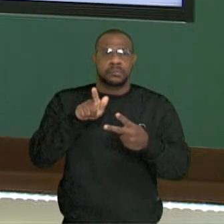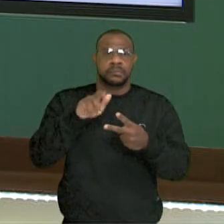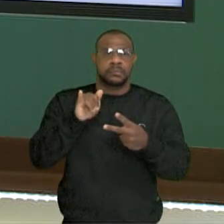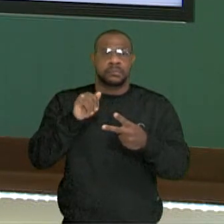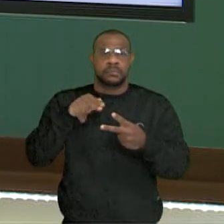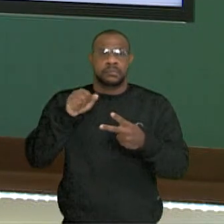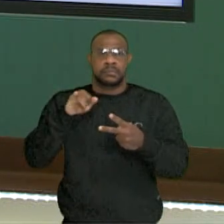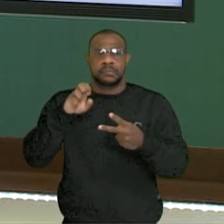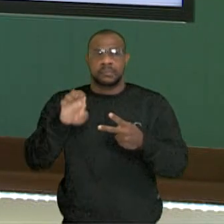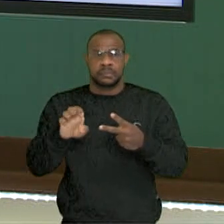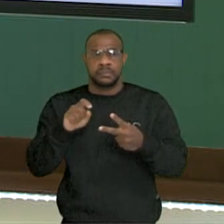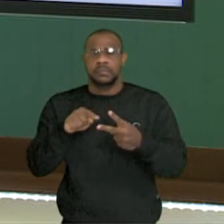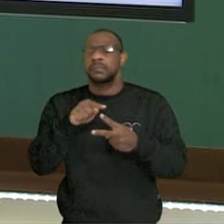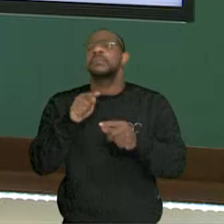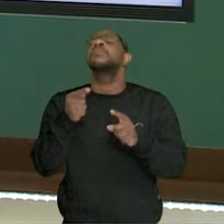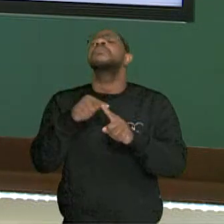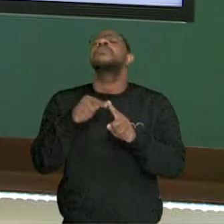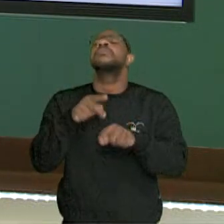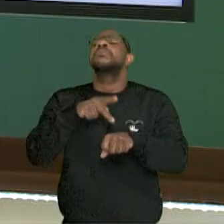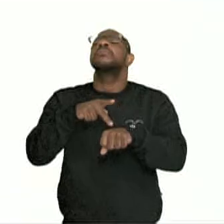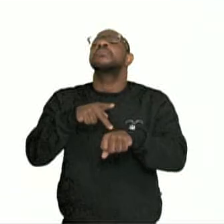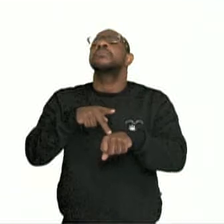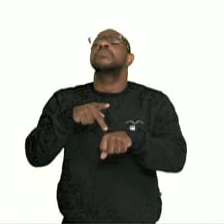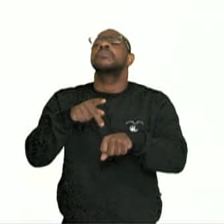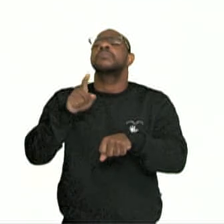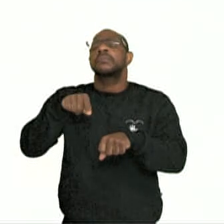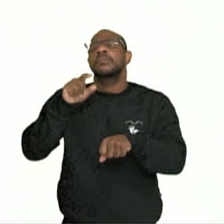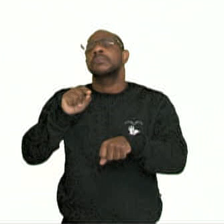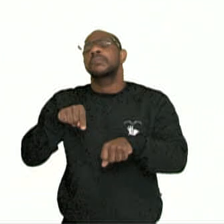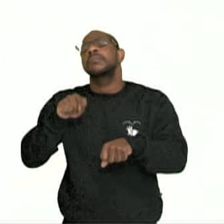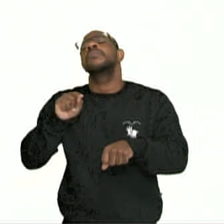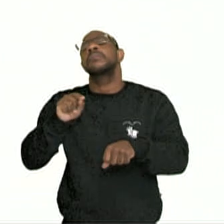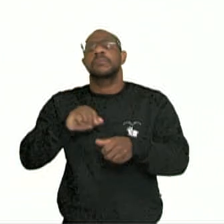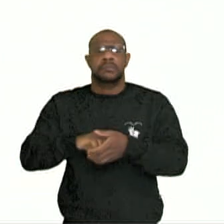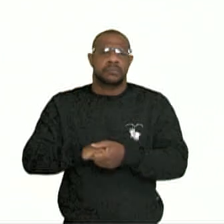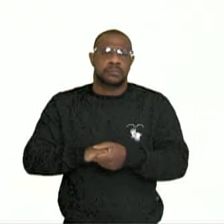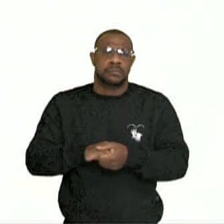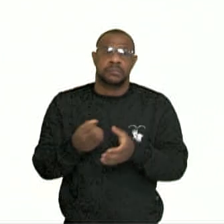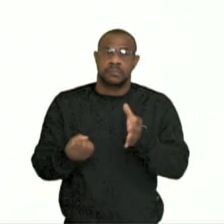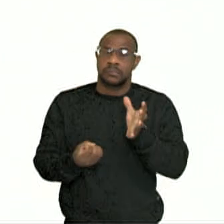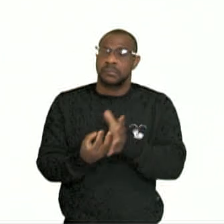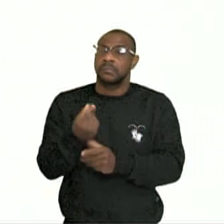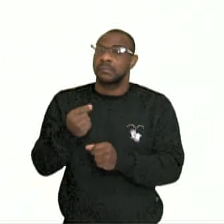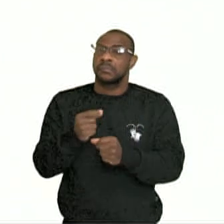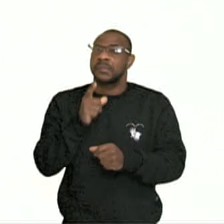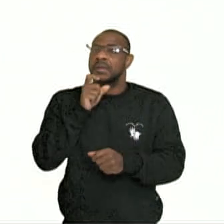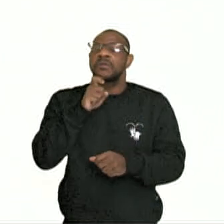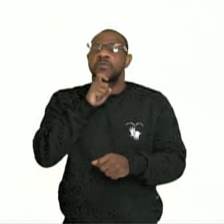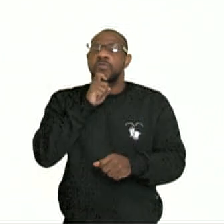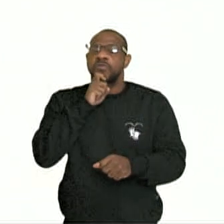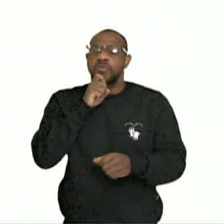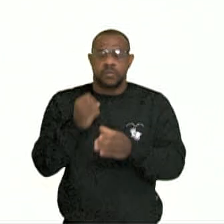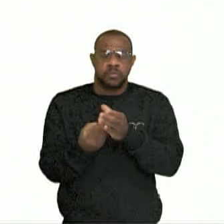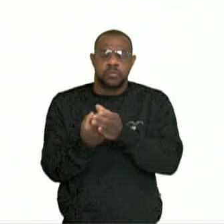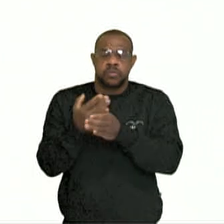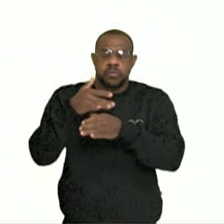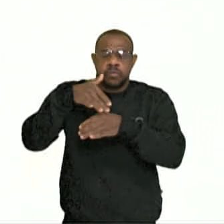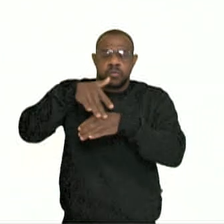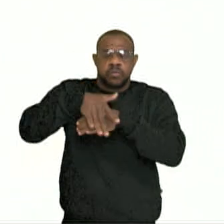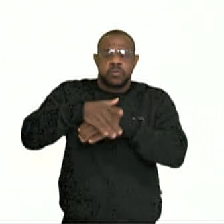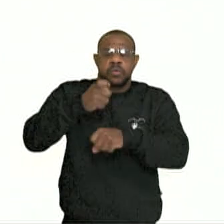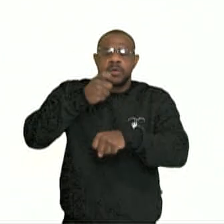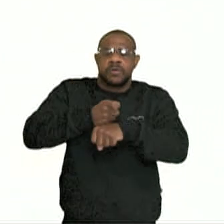ou magmática, ou seja, que é originada do resfriamento do magma. Ok.